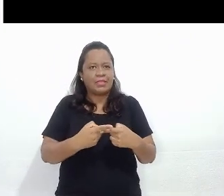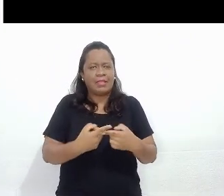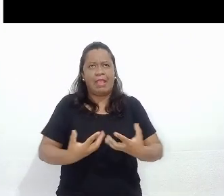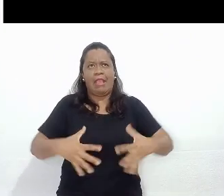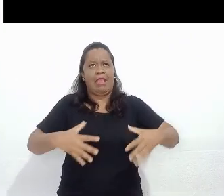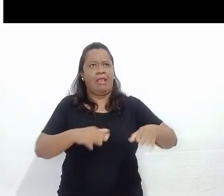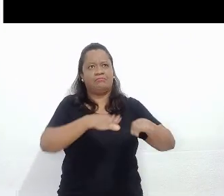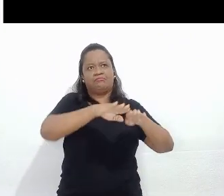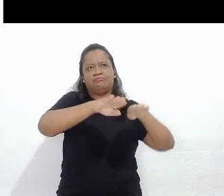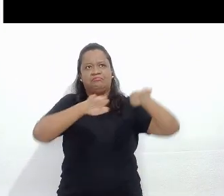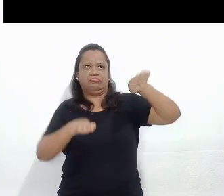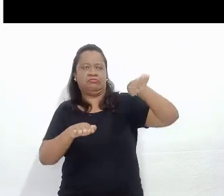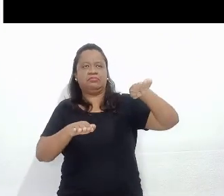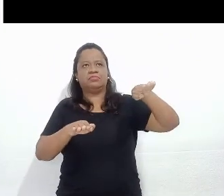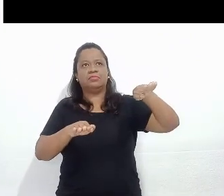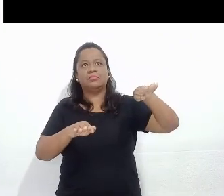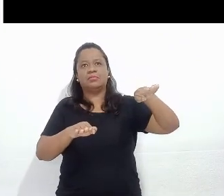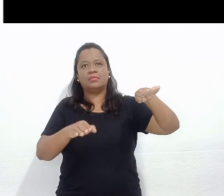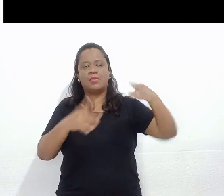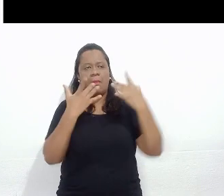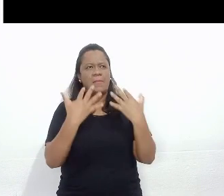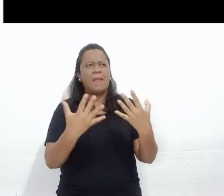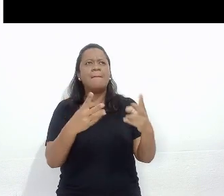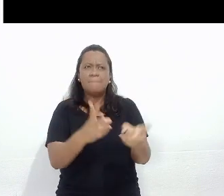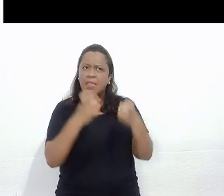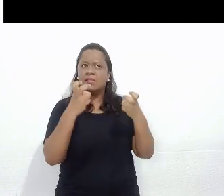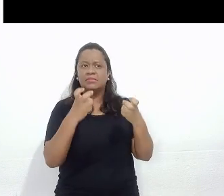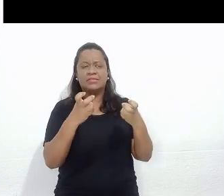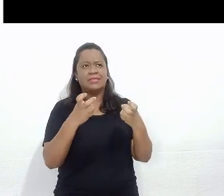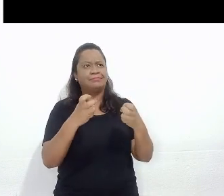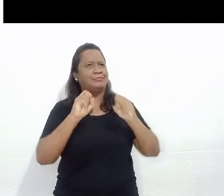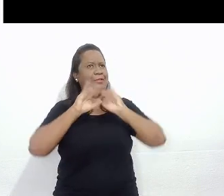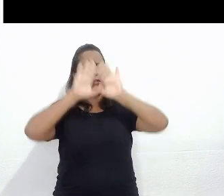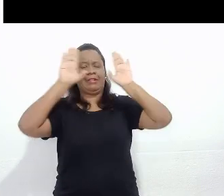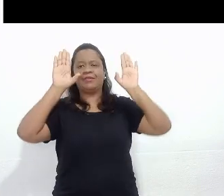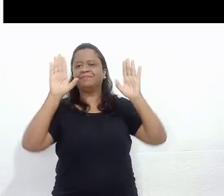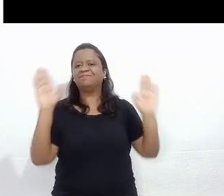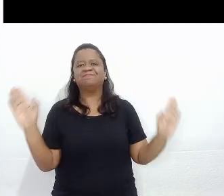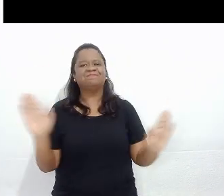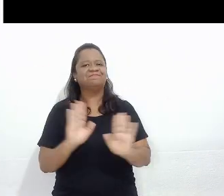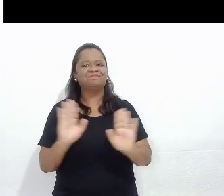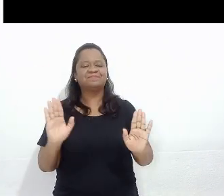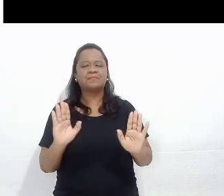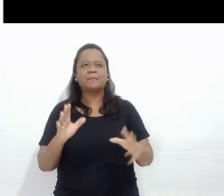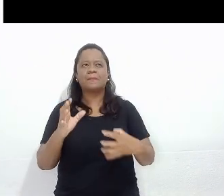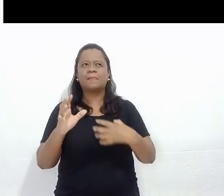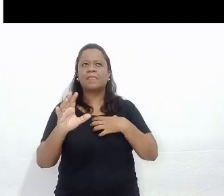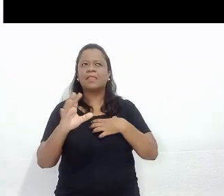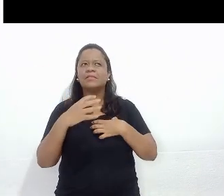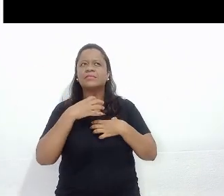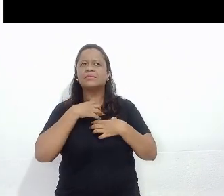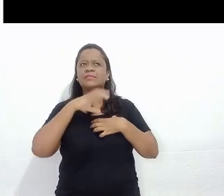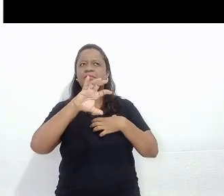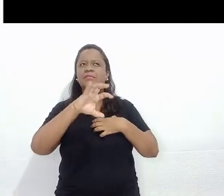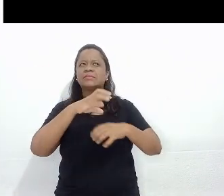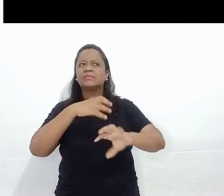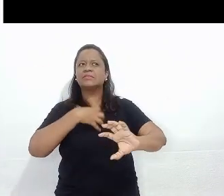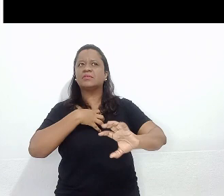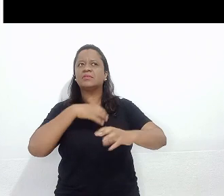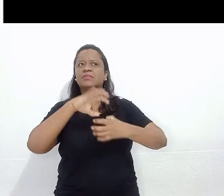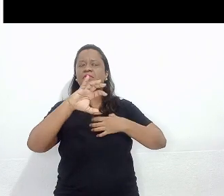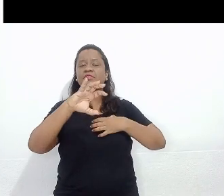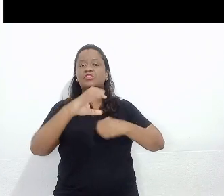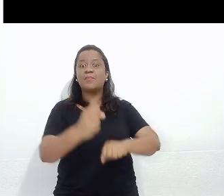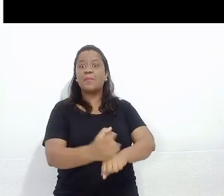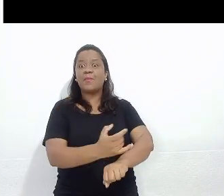dita, não é uma coisa para o espectador perceber, é para ele sentir. Ele sente isso, é mais uma emoção, mais uma pegada que o